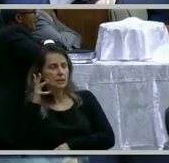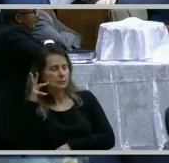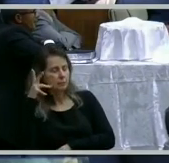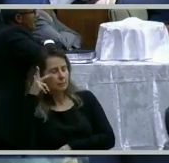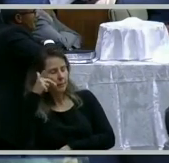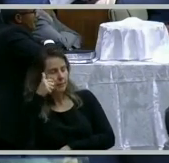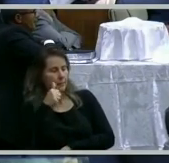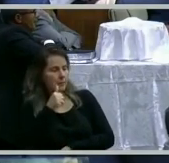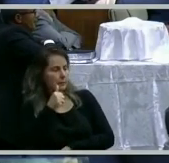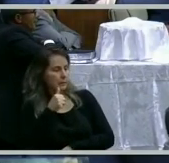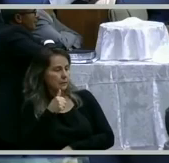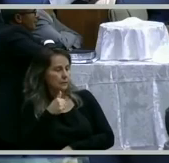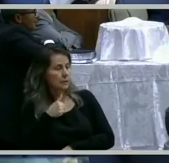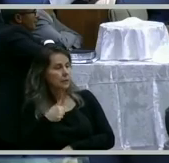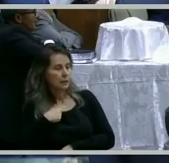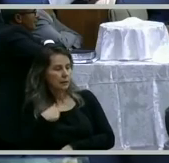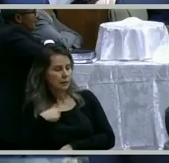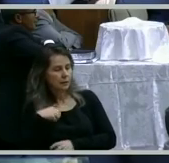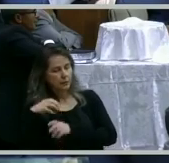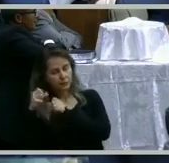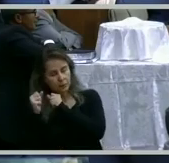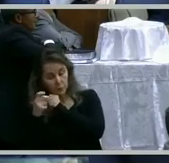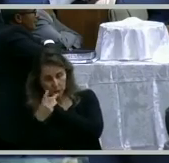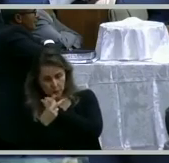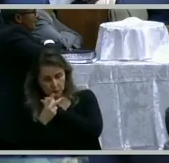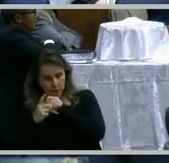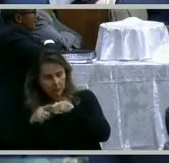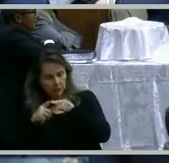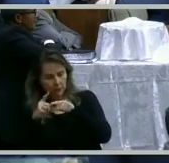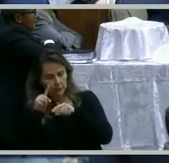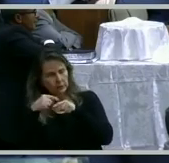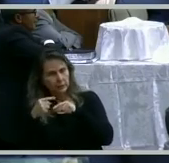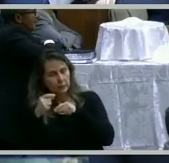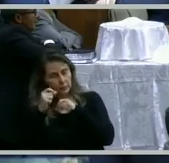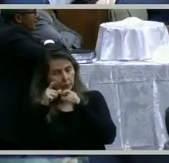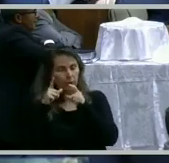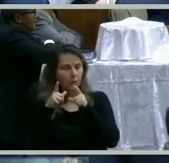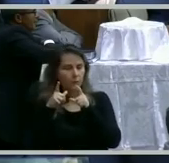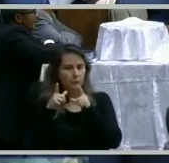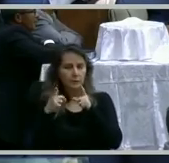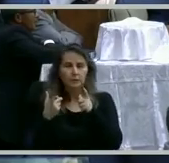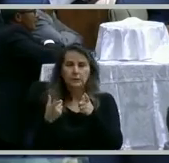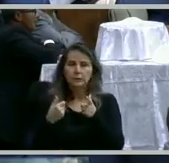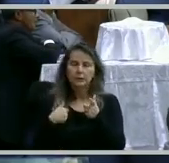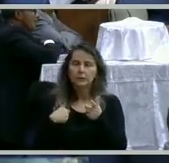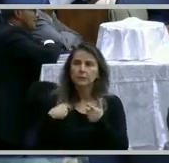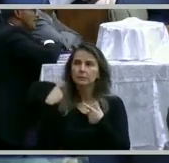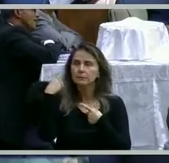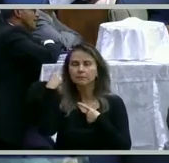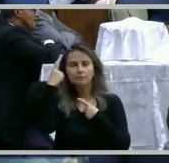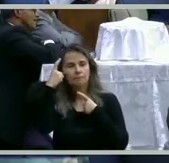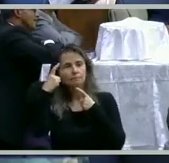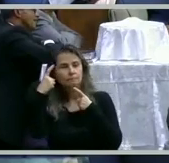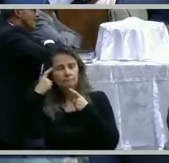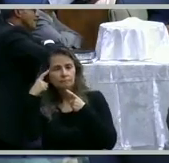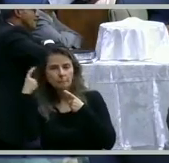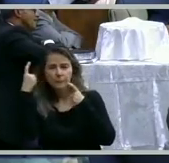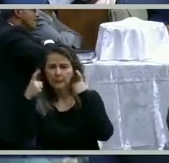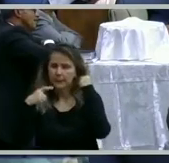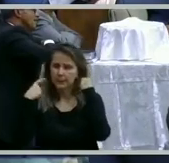Eu adormeci às 2h, mas logo em seguida eu acordei e fiquei numa inquietação e pensando,